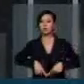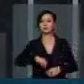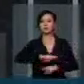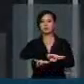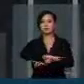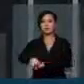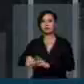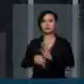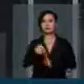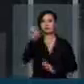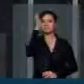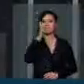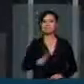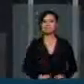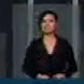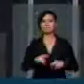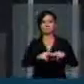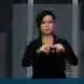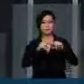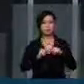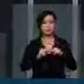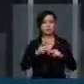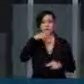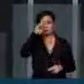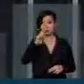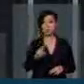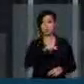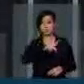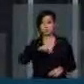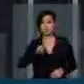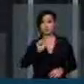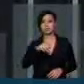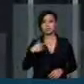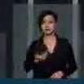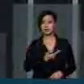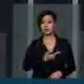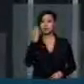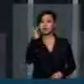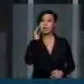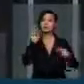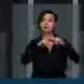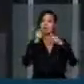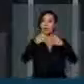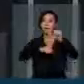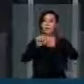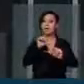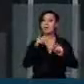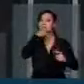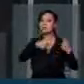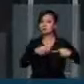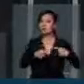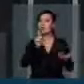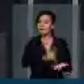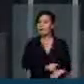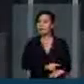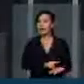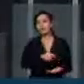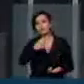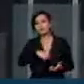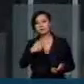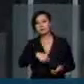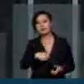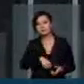biodiversidade brasileira. Por isso, senhor presidente, nós entendemos, falar em reforma política, ou bota o dedo na ferida, ou então nós